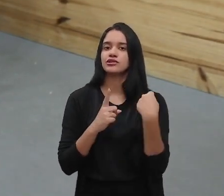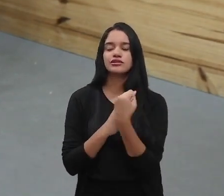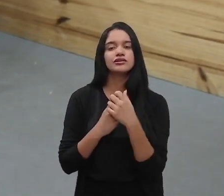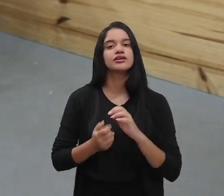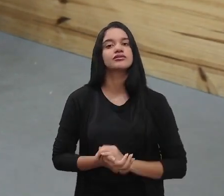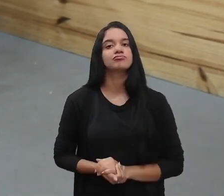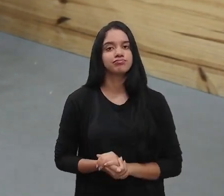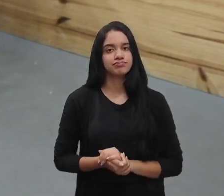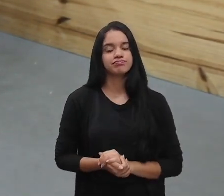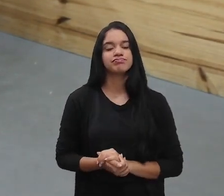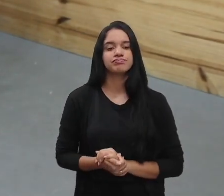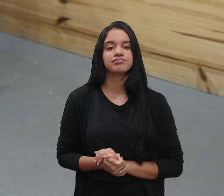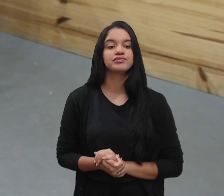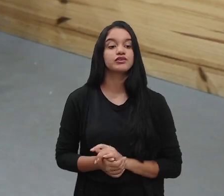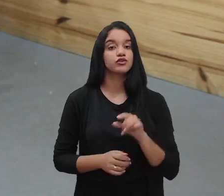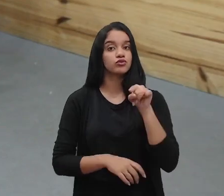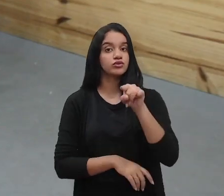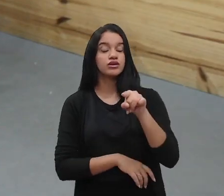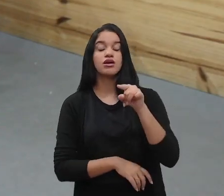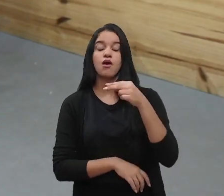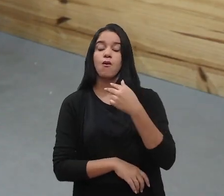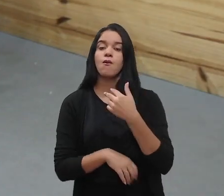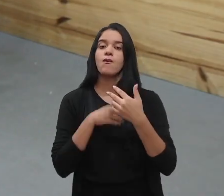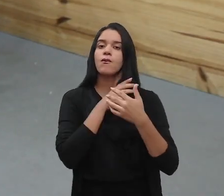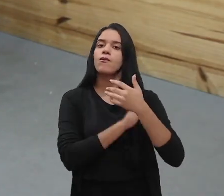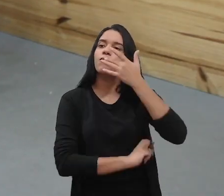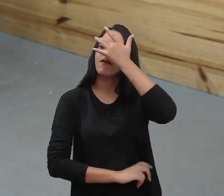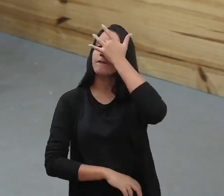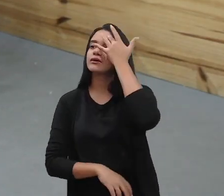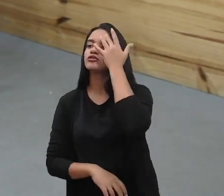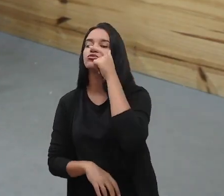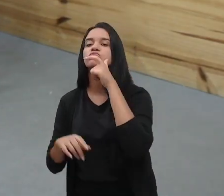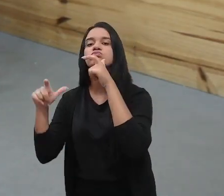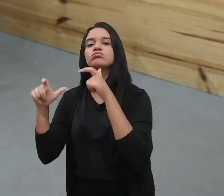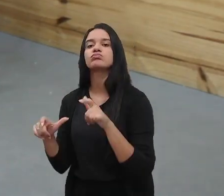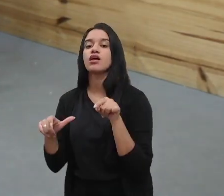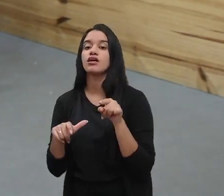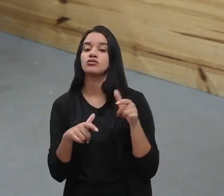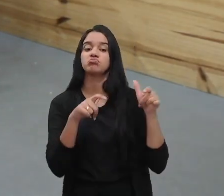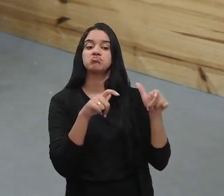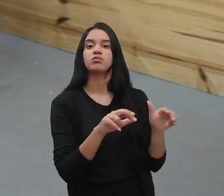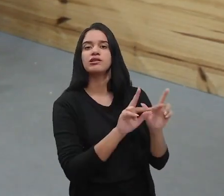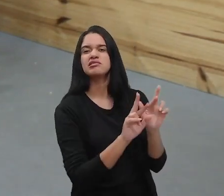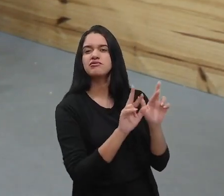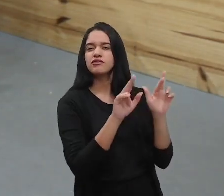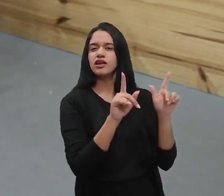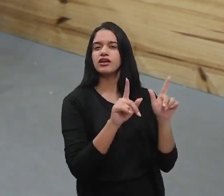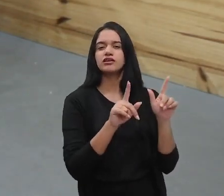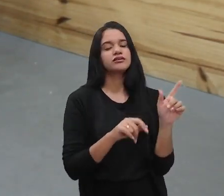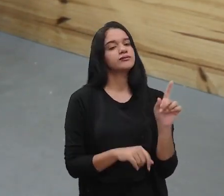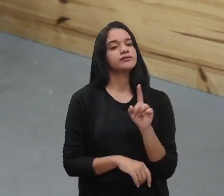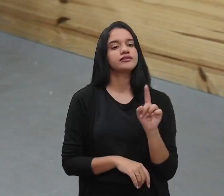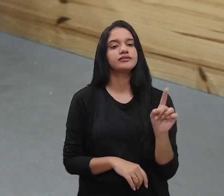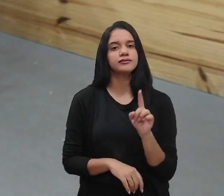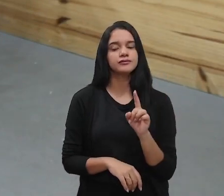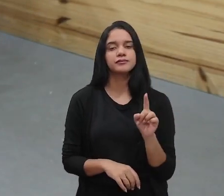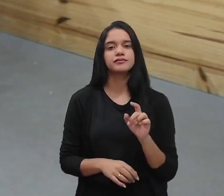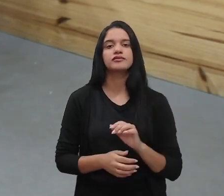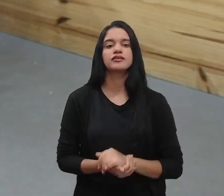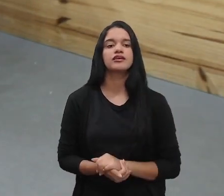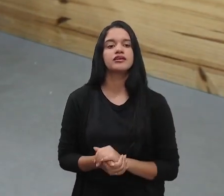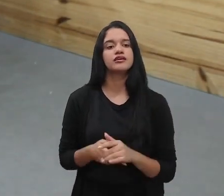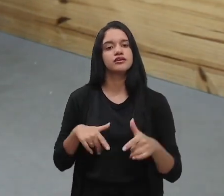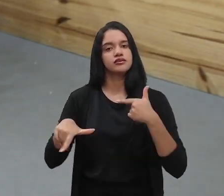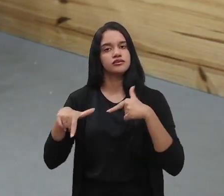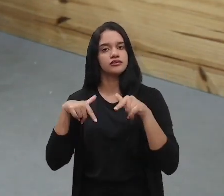sim. E aí, você não é uma pessoa num lugar e outra pessoa em outro, né? Fica você difícil. É uma pessoa, é um essa indivíduo. bipolaridade aí referente. num